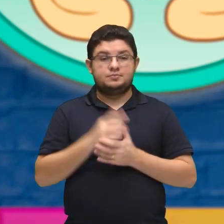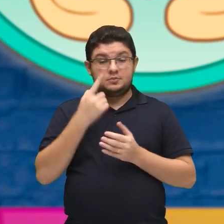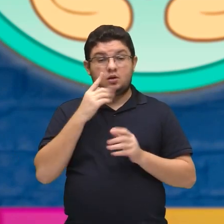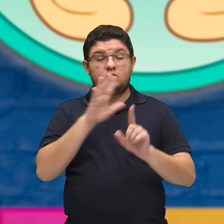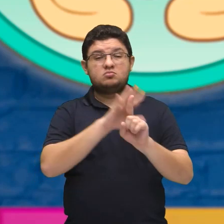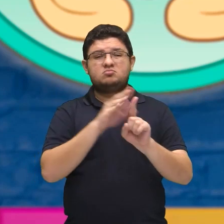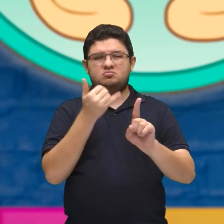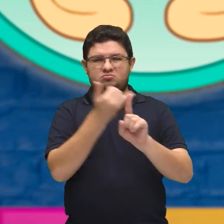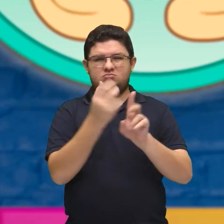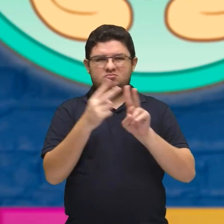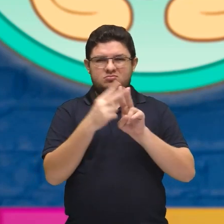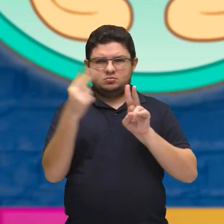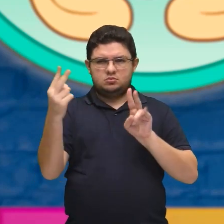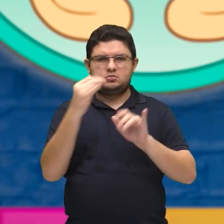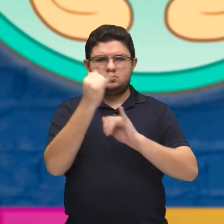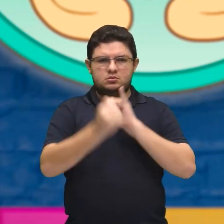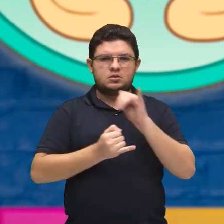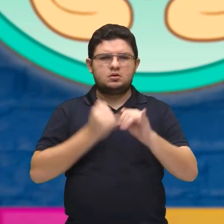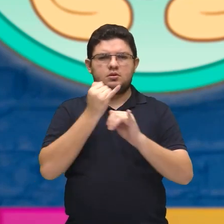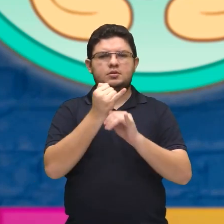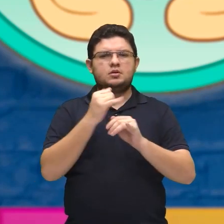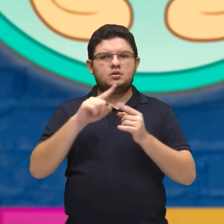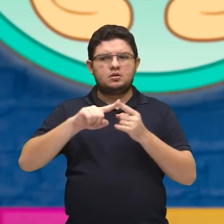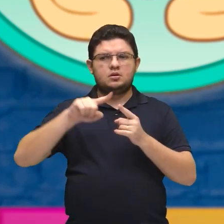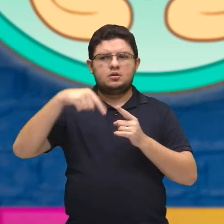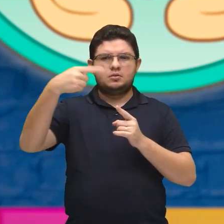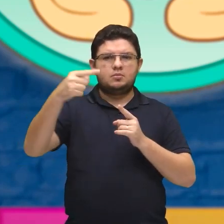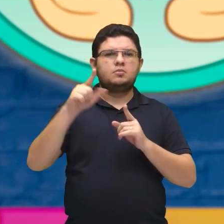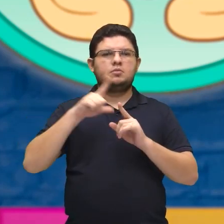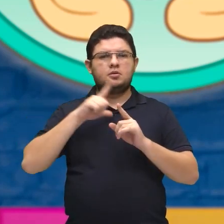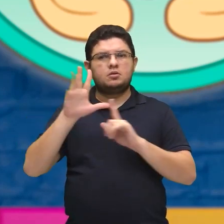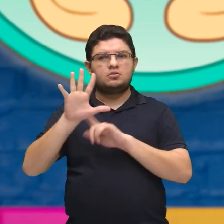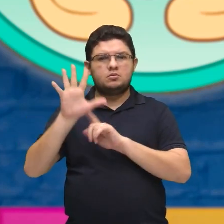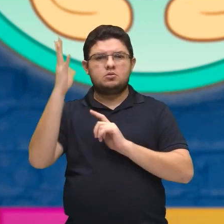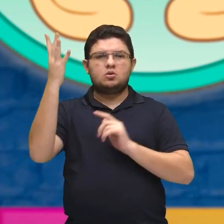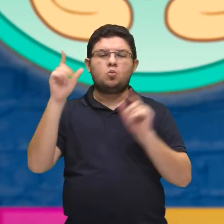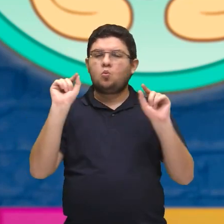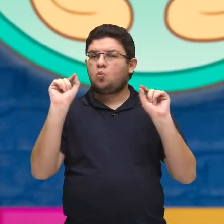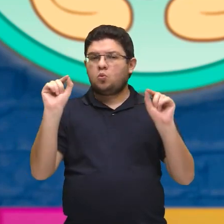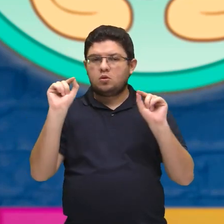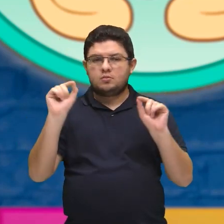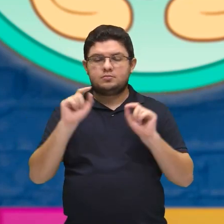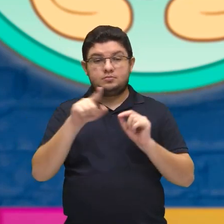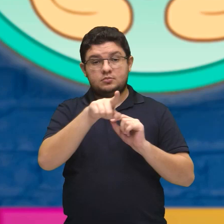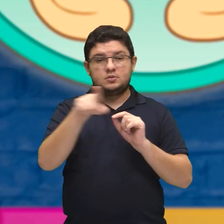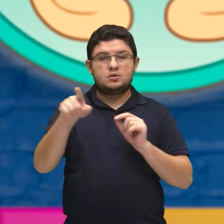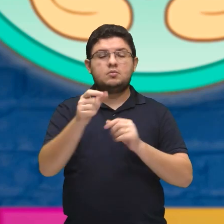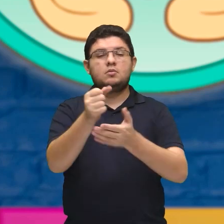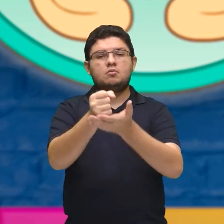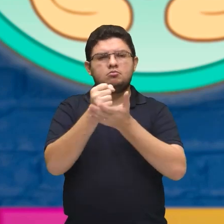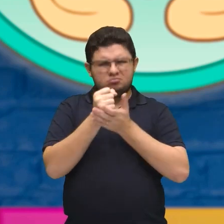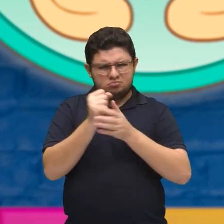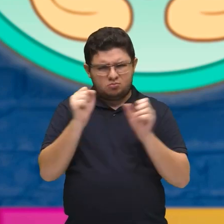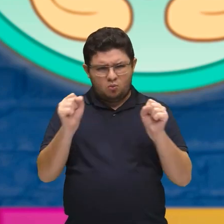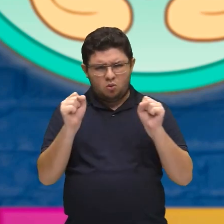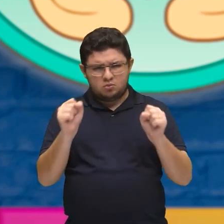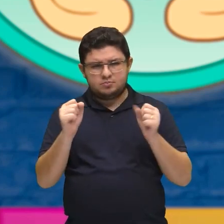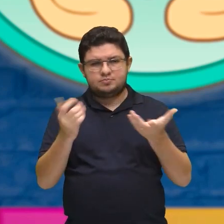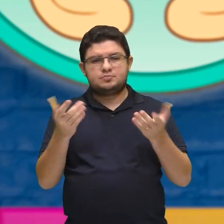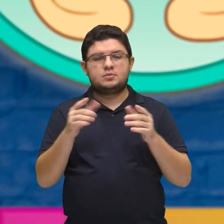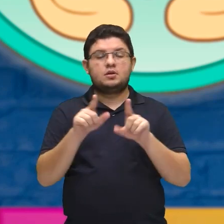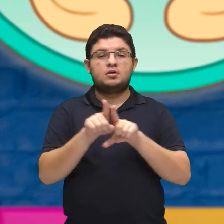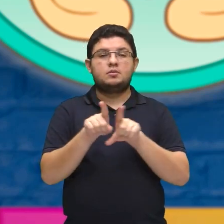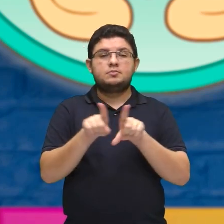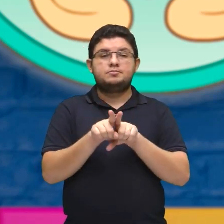cyberbullying? Alguém pode participar, me ajudar nessa situação? Bora lá? Então, consequências do bullying à vítima.